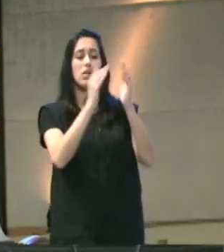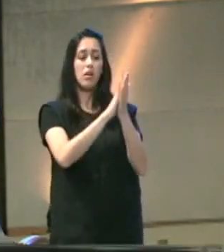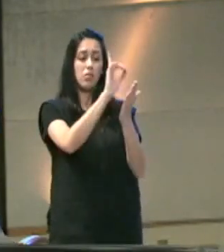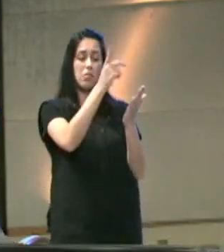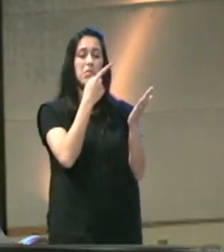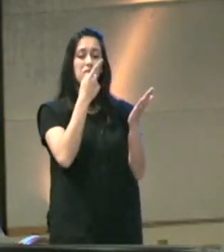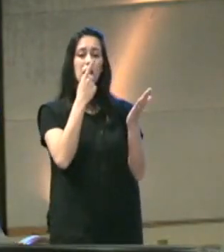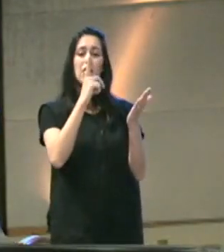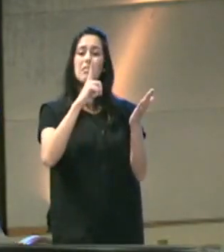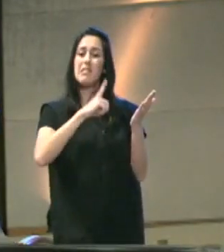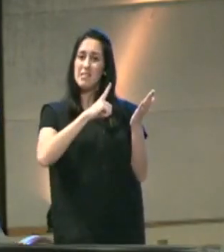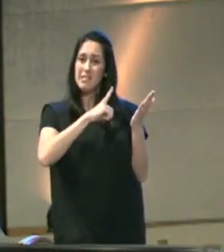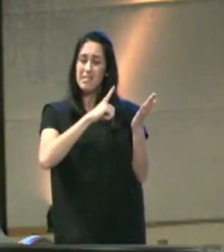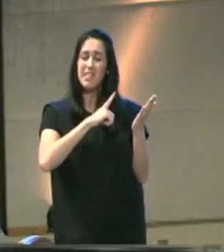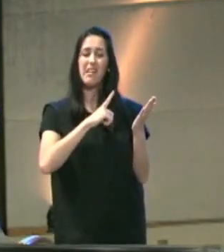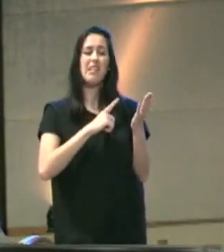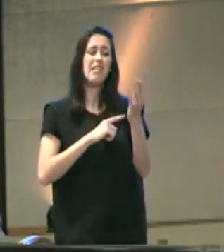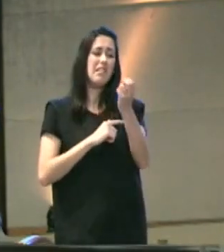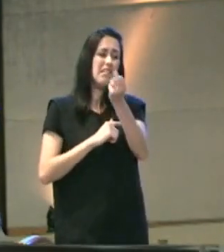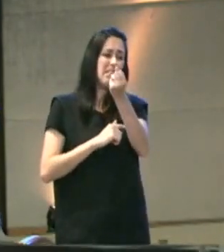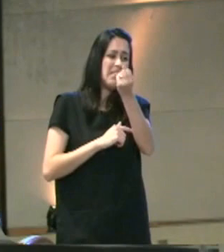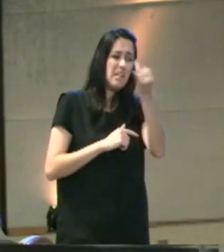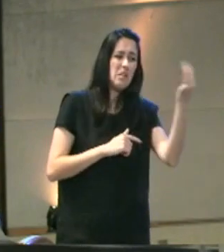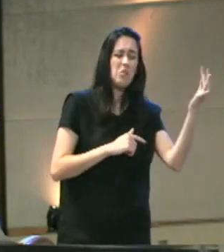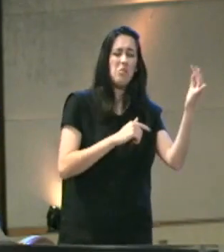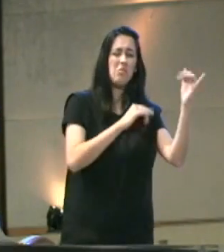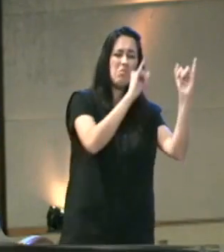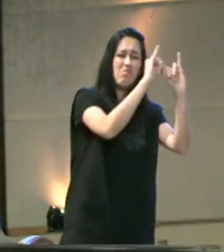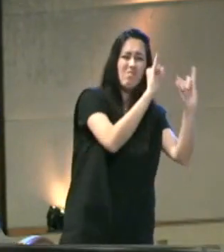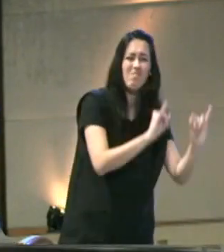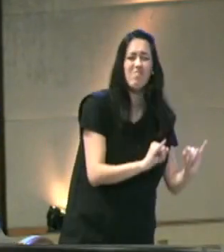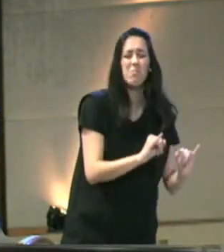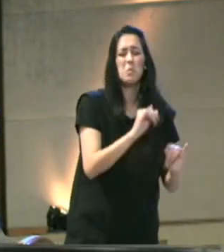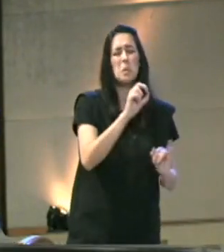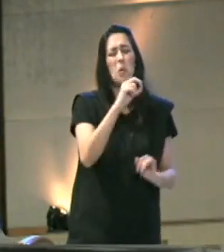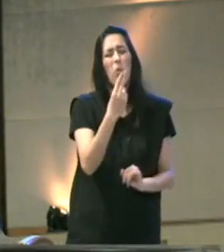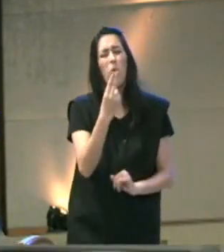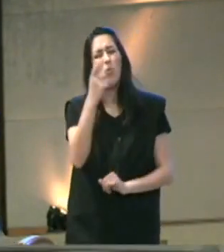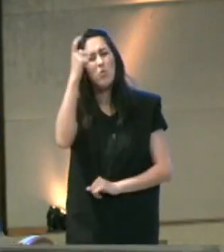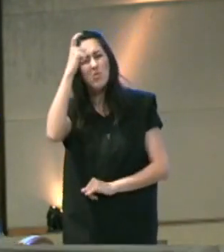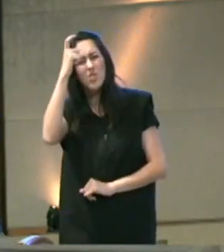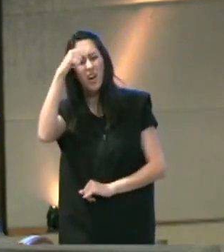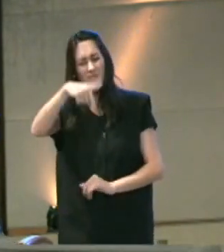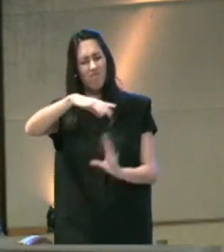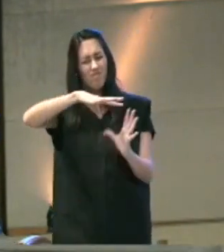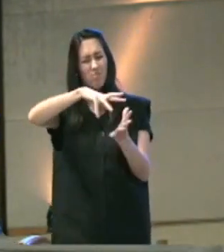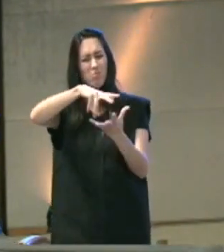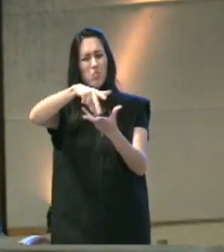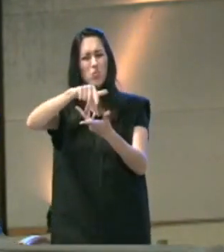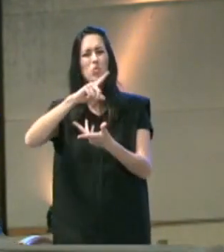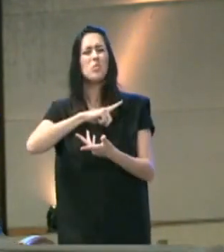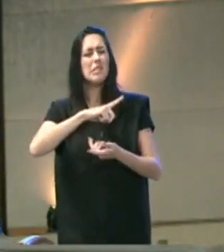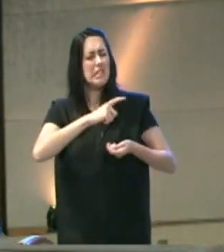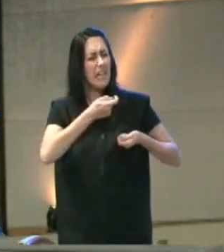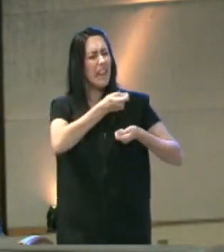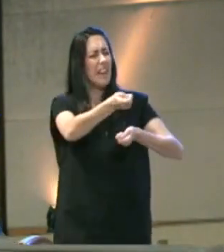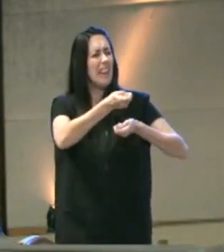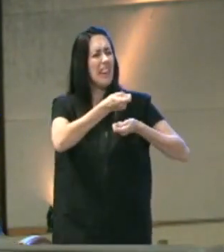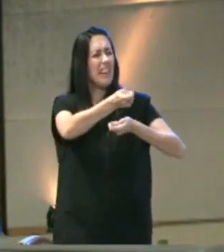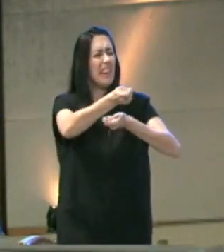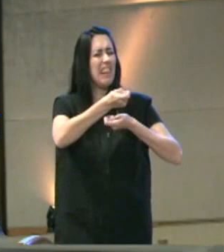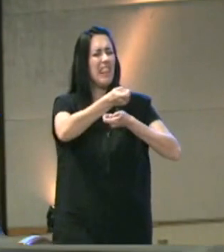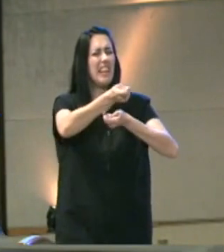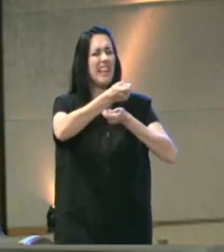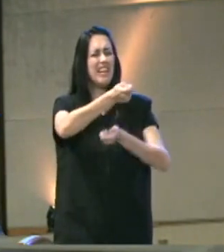Bíblia, o Deusinho deste século, desta era, deste mundo, não é? Que é